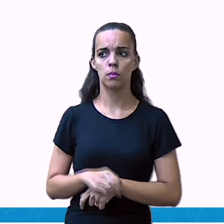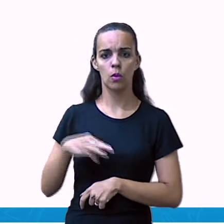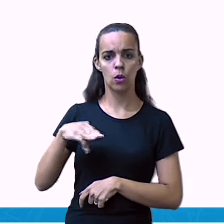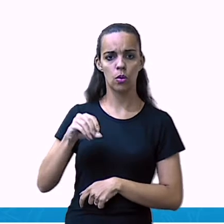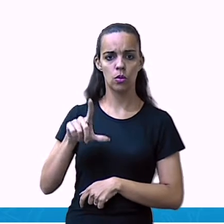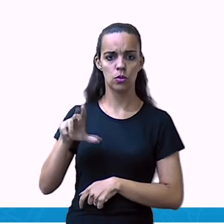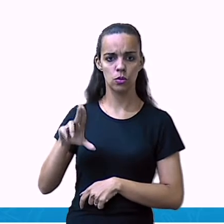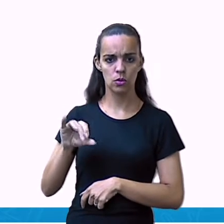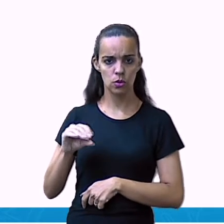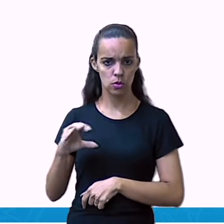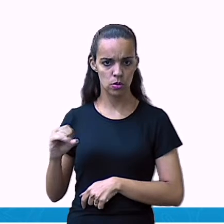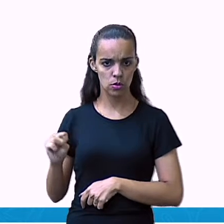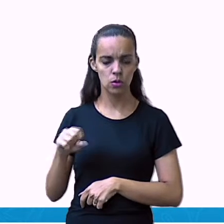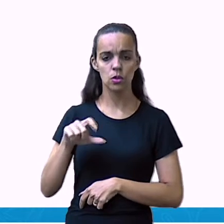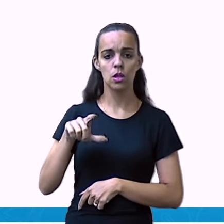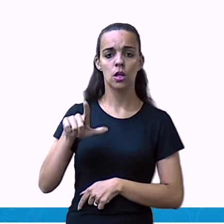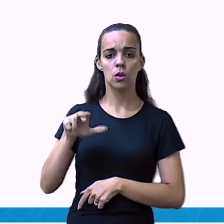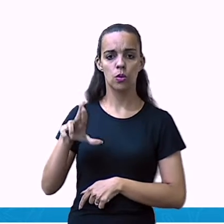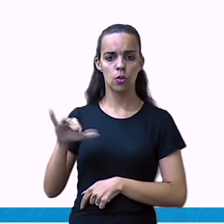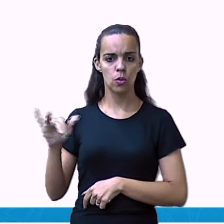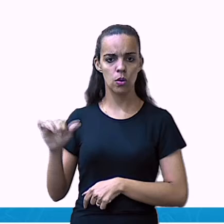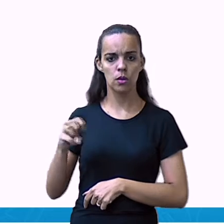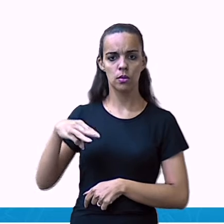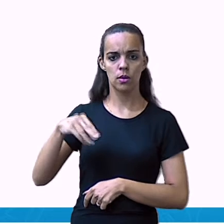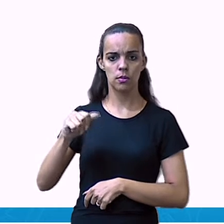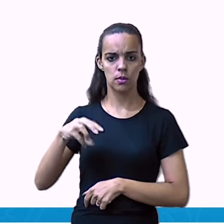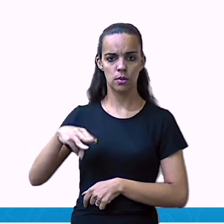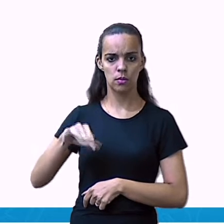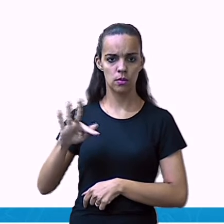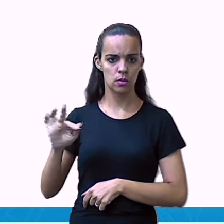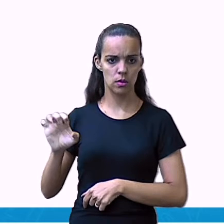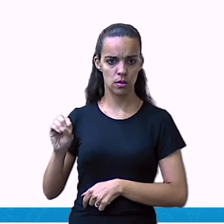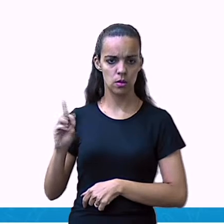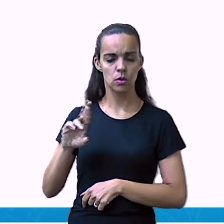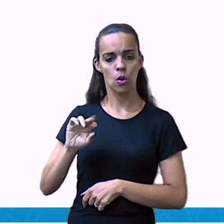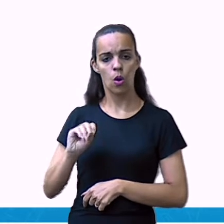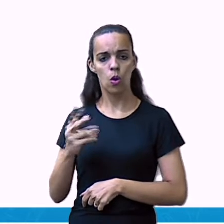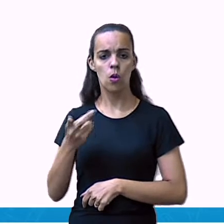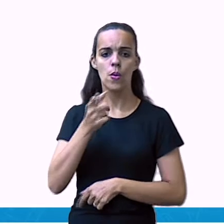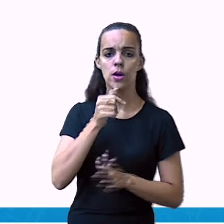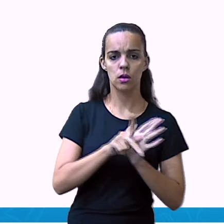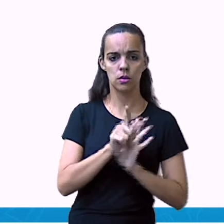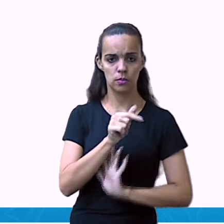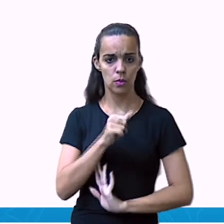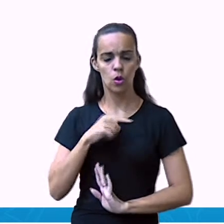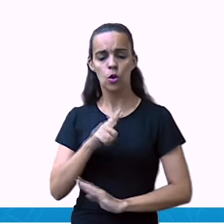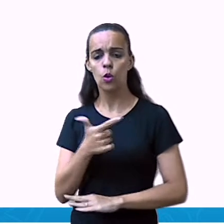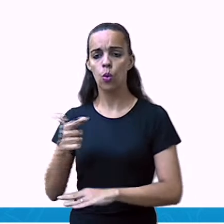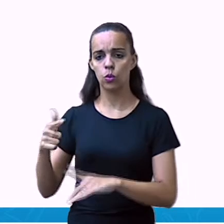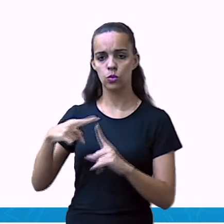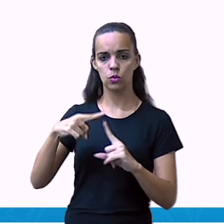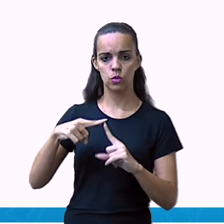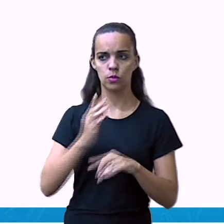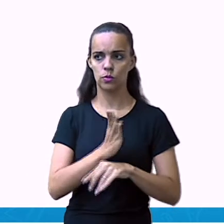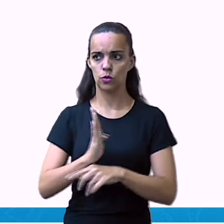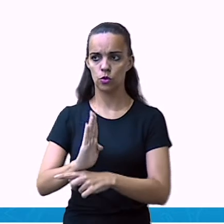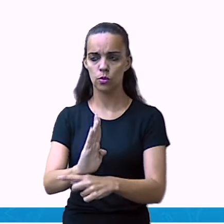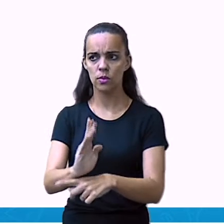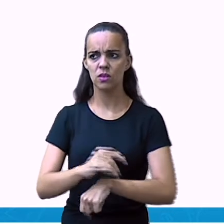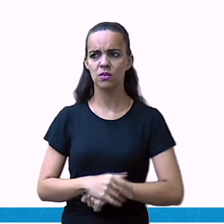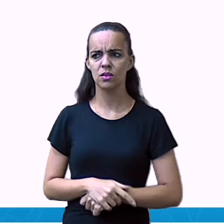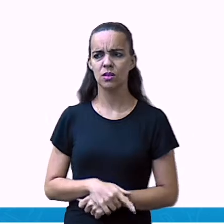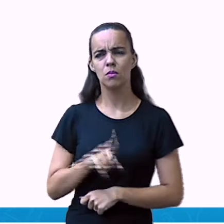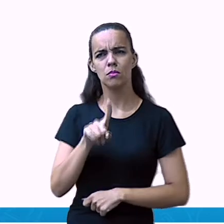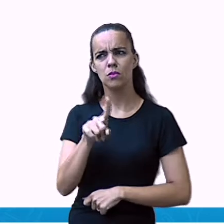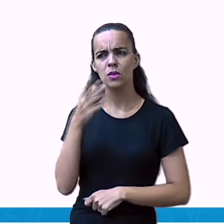e moluscos e lulas e mamíferos marinhos e até outros tubarões.